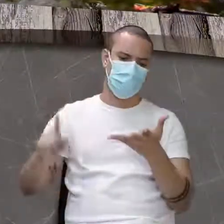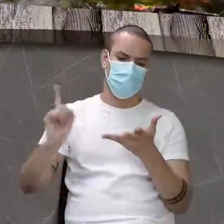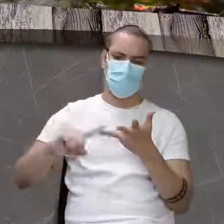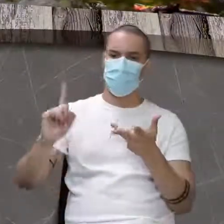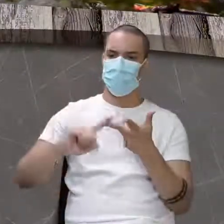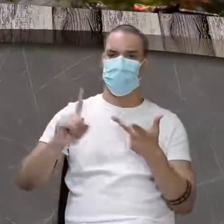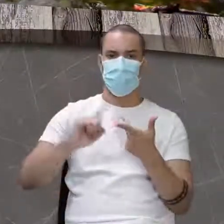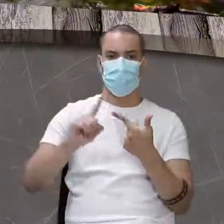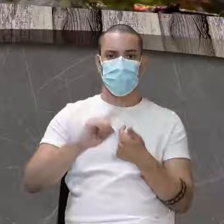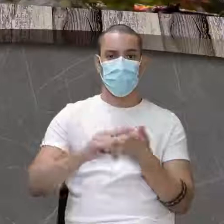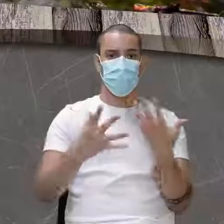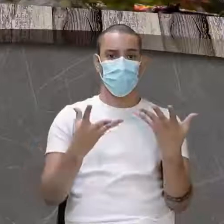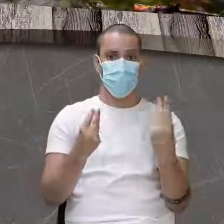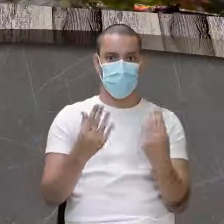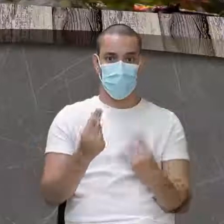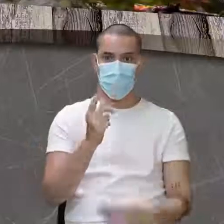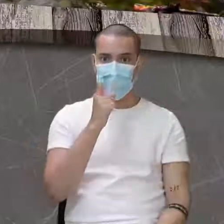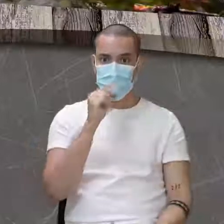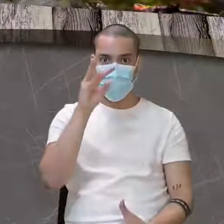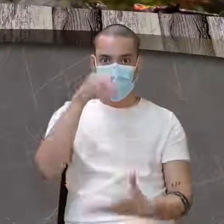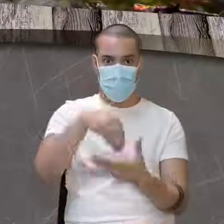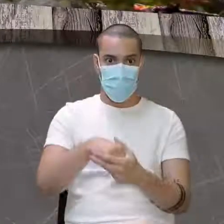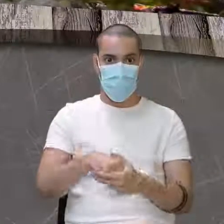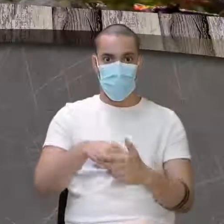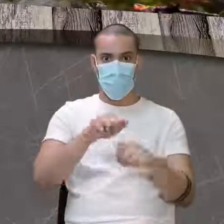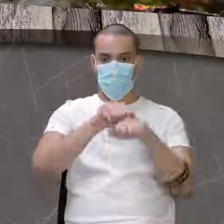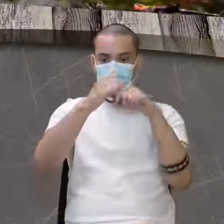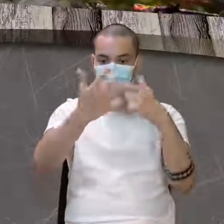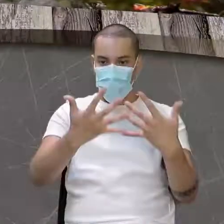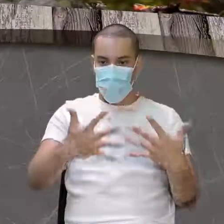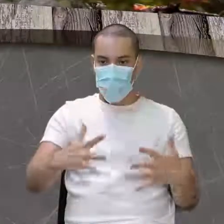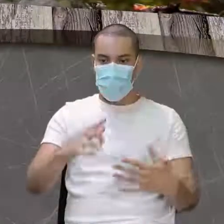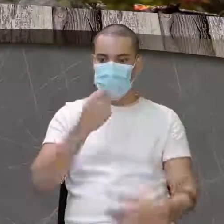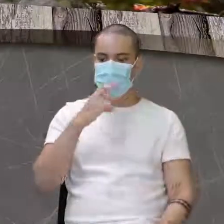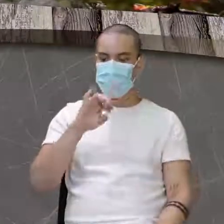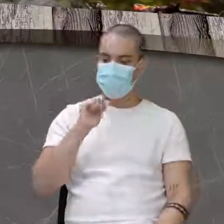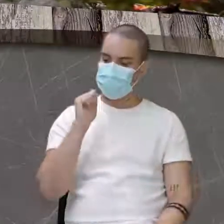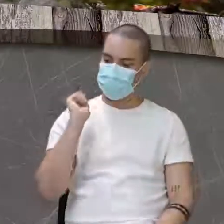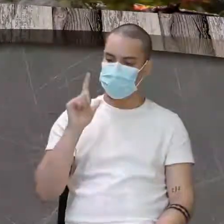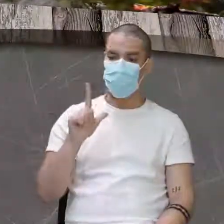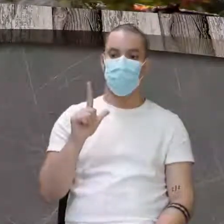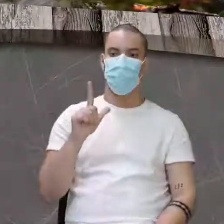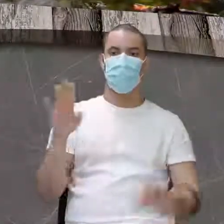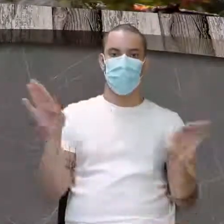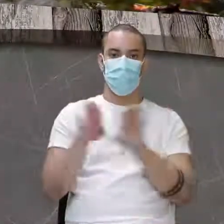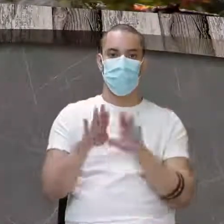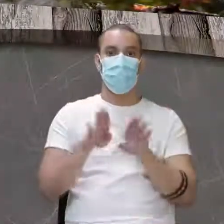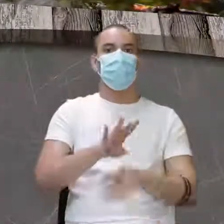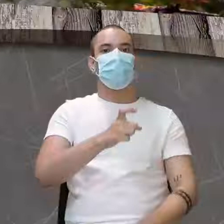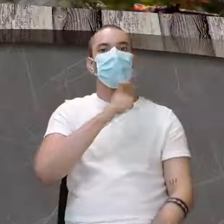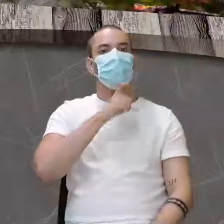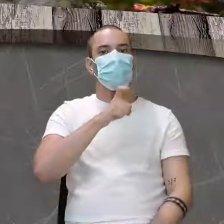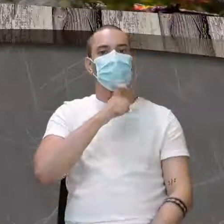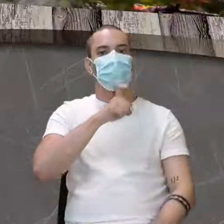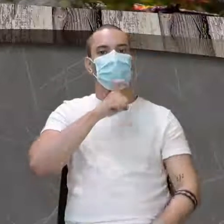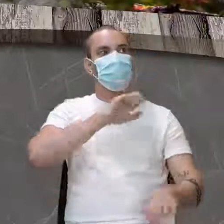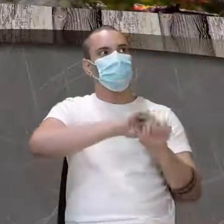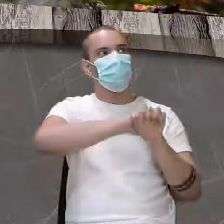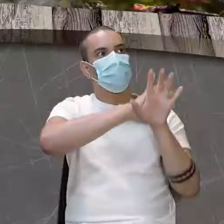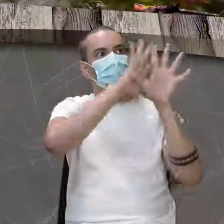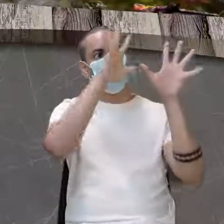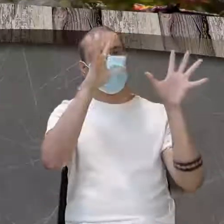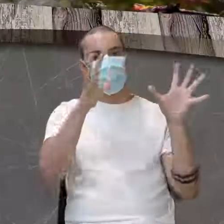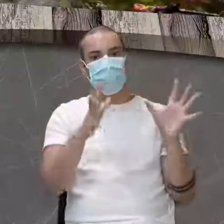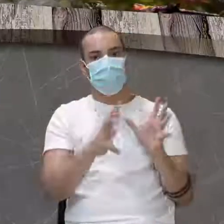água no mar, ou seja, água salgada, e também na forma de geleiras.